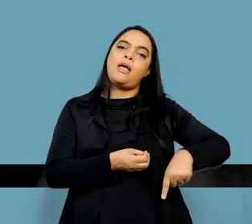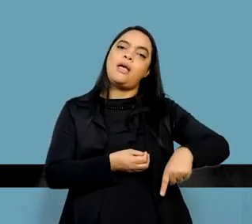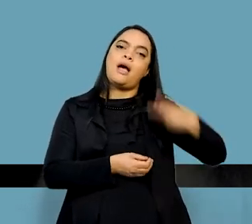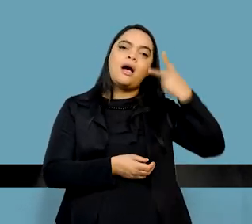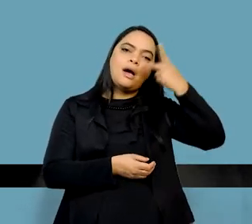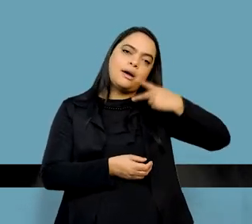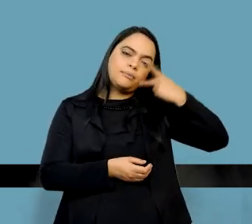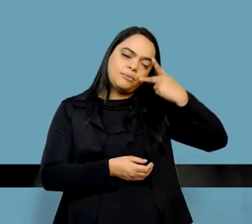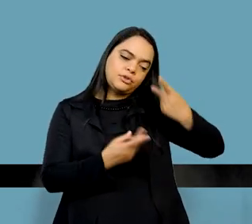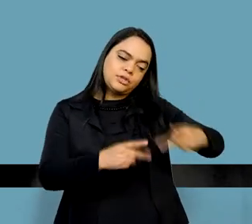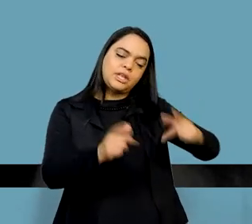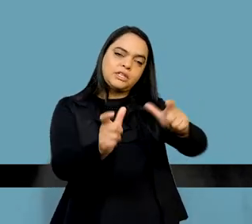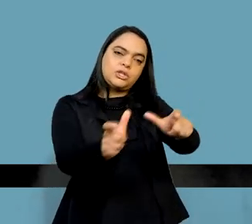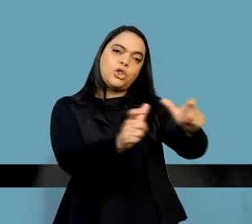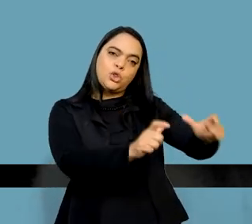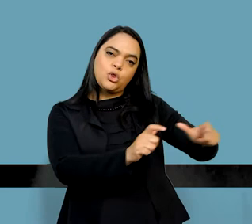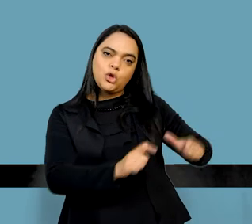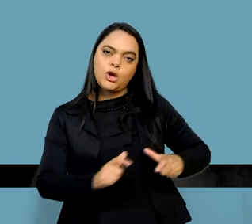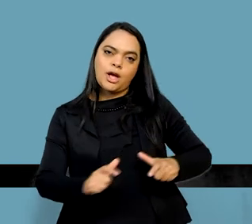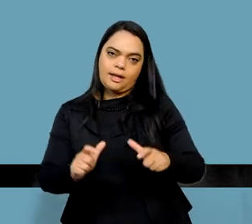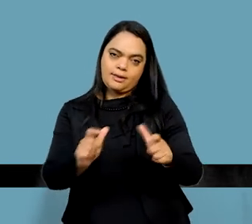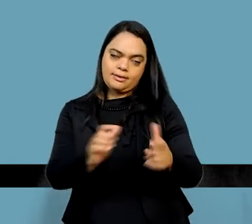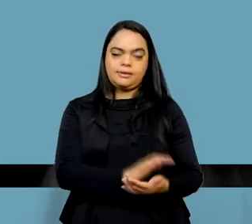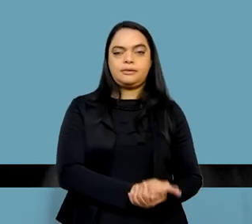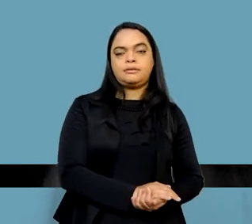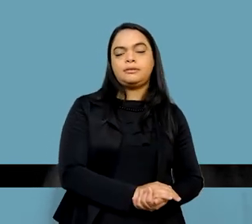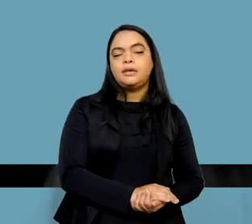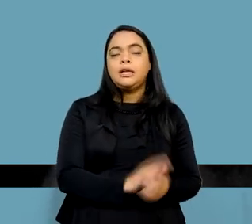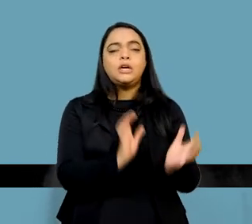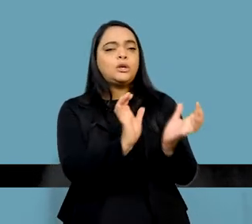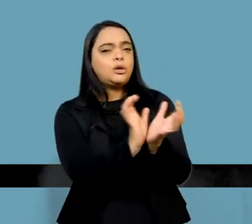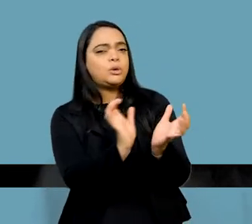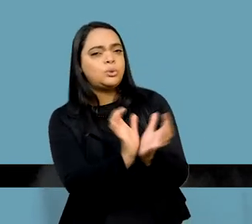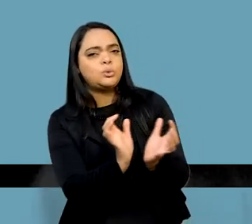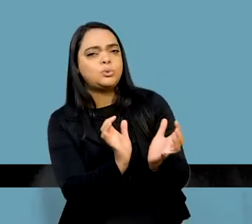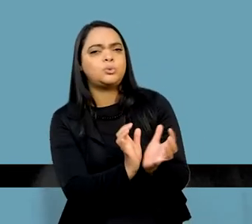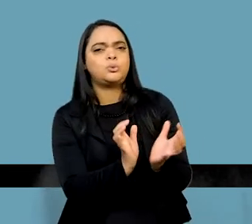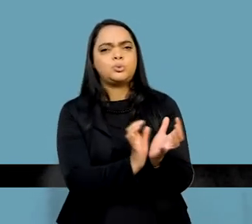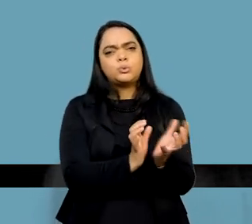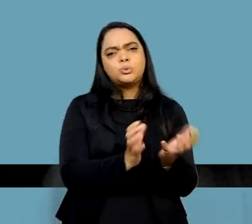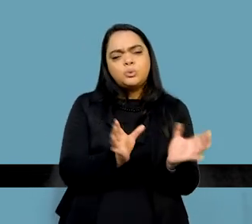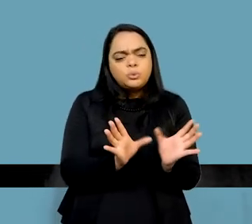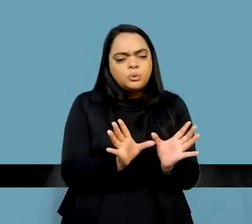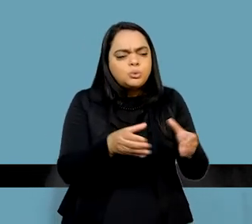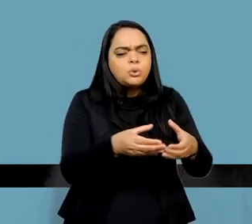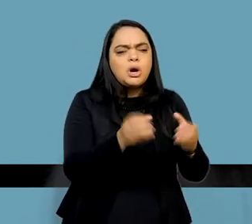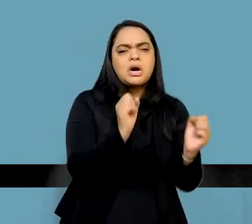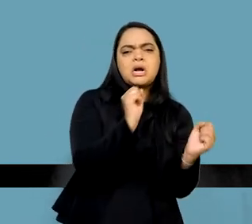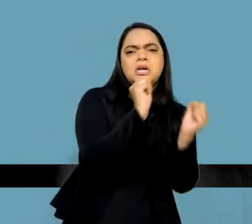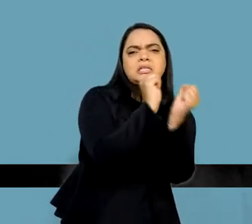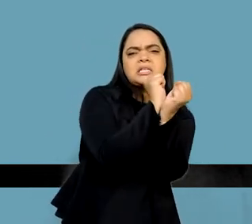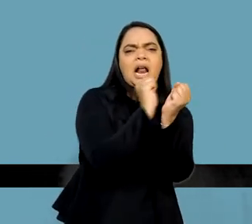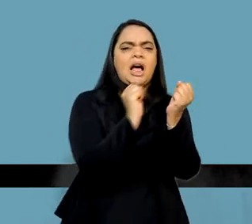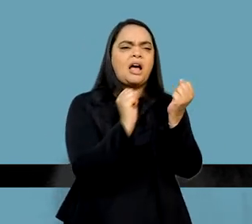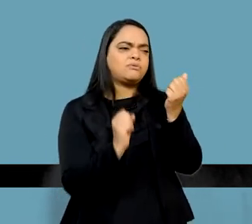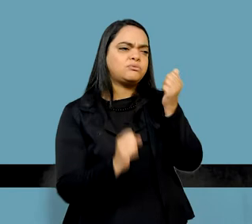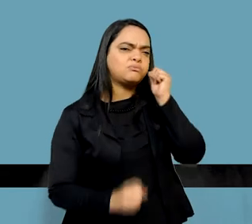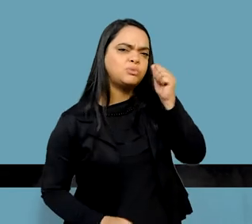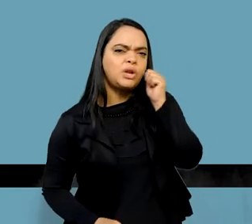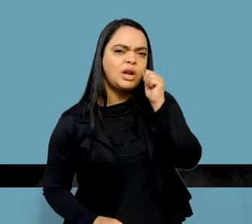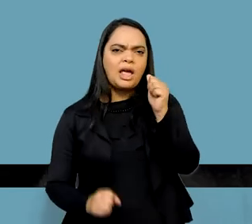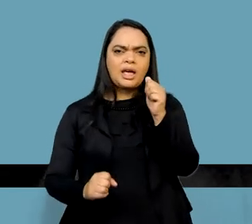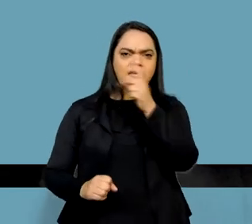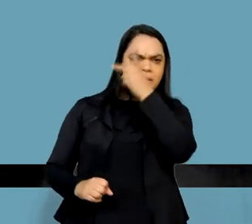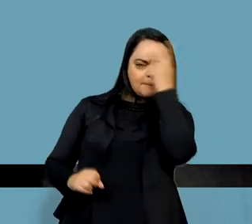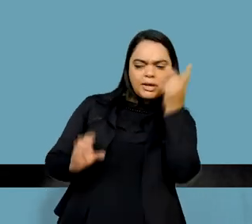de sociabilidade, porém, desses grupos e dessas identidades coletivas, escravizados, mulheres, livres,